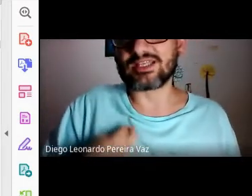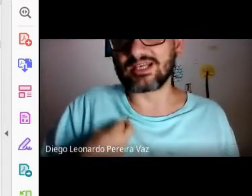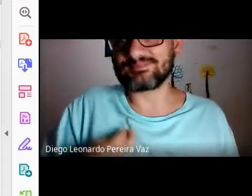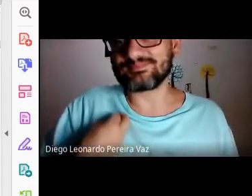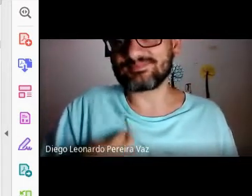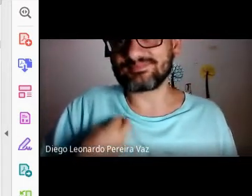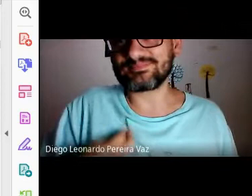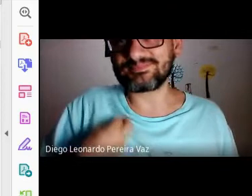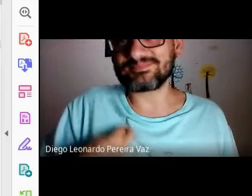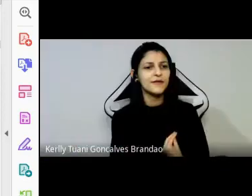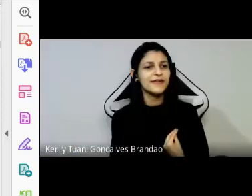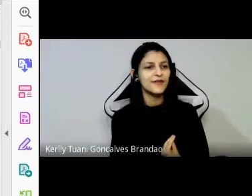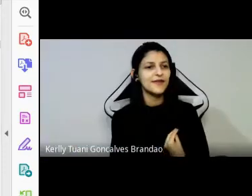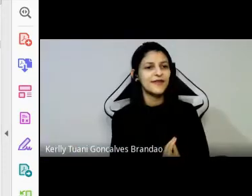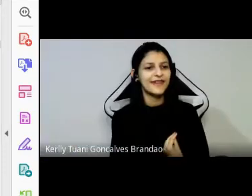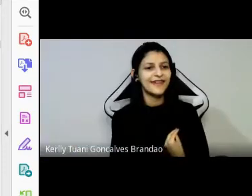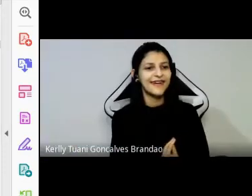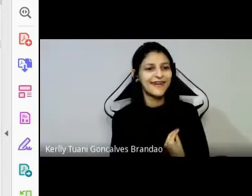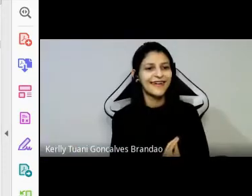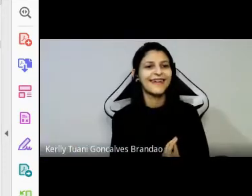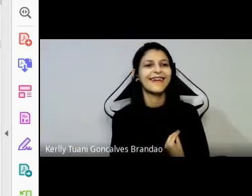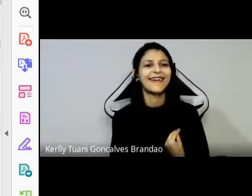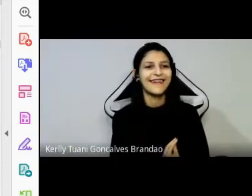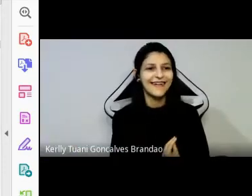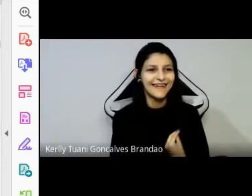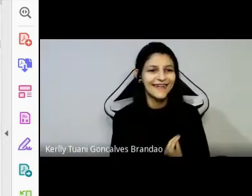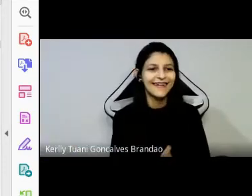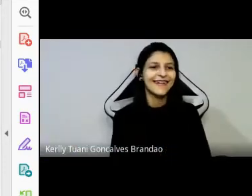É isso, é um sinal de vida.